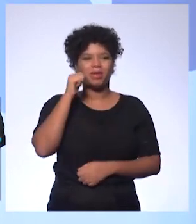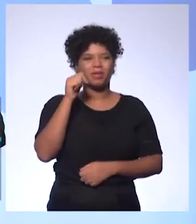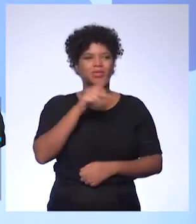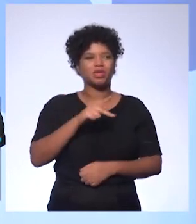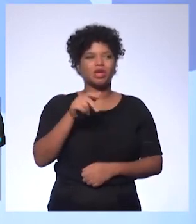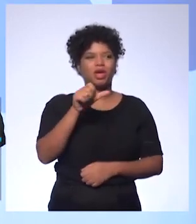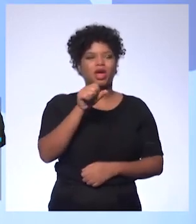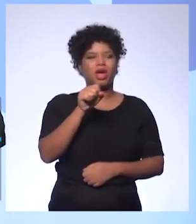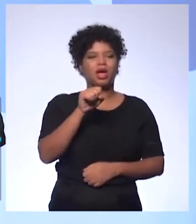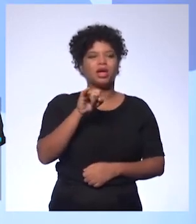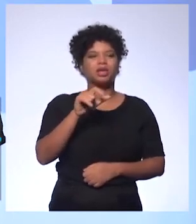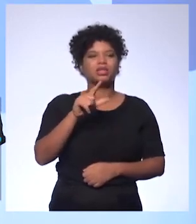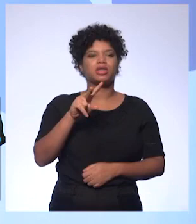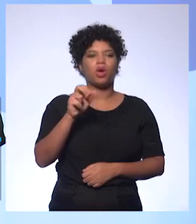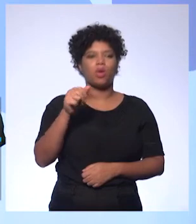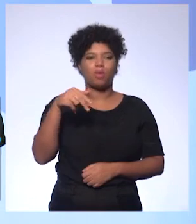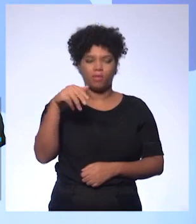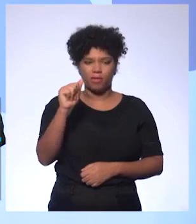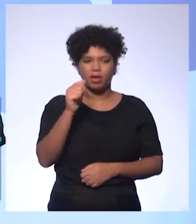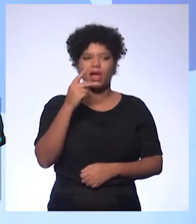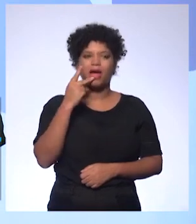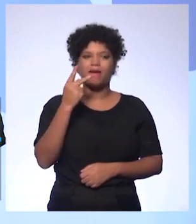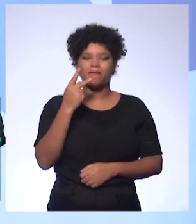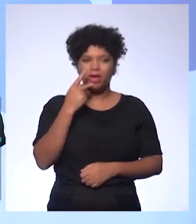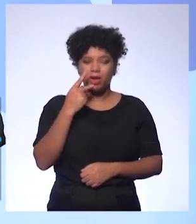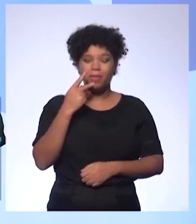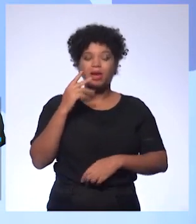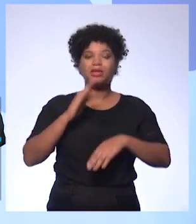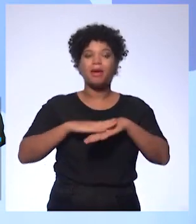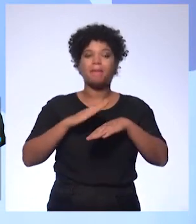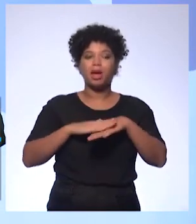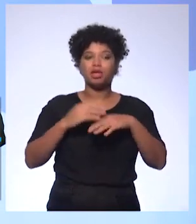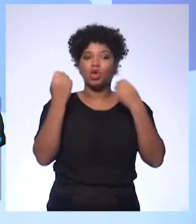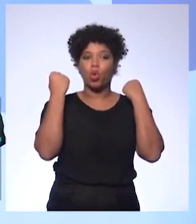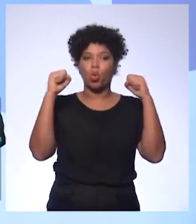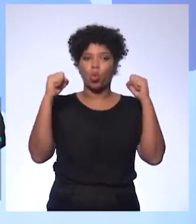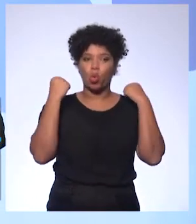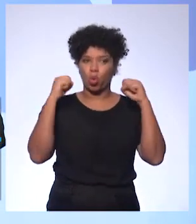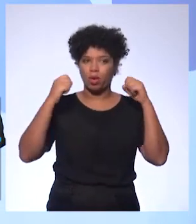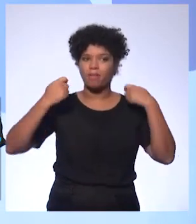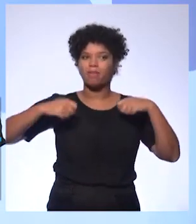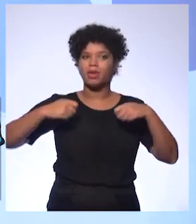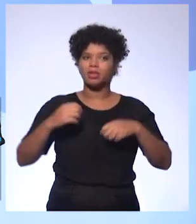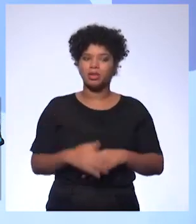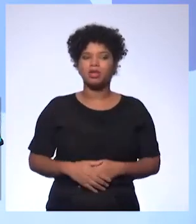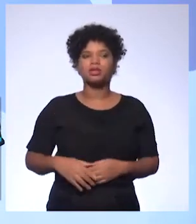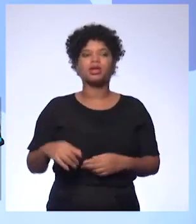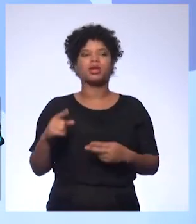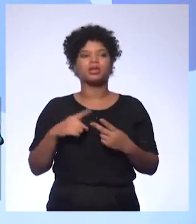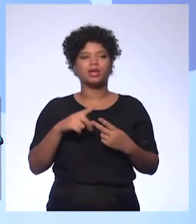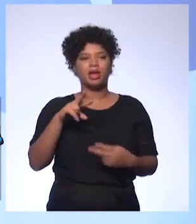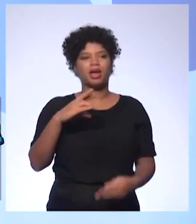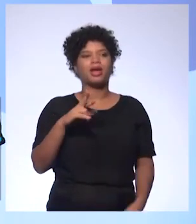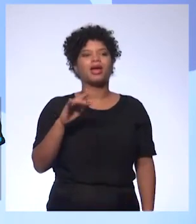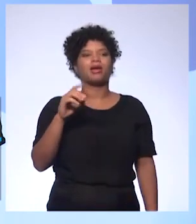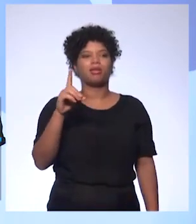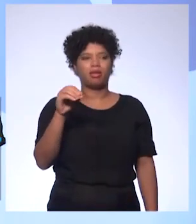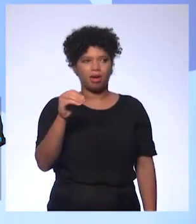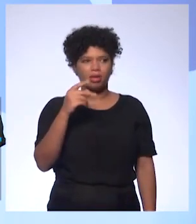Silvana cita a prática de exercícios físicos. Professor Ricardo cita também excelente aula e excelente